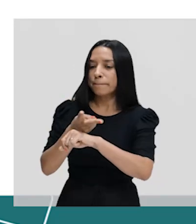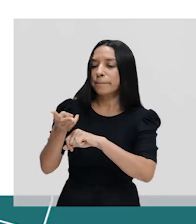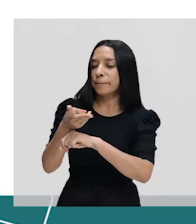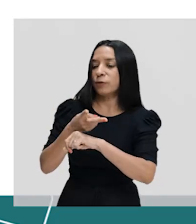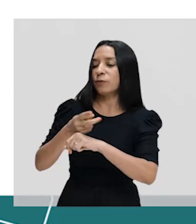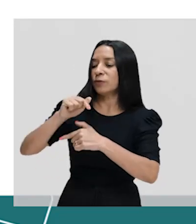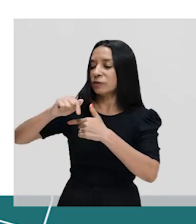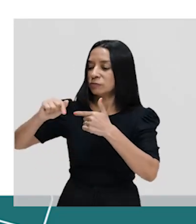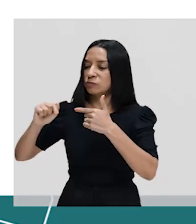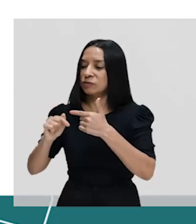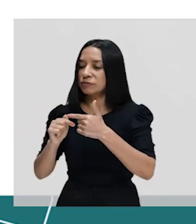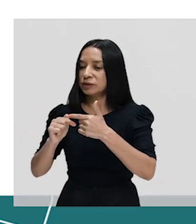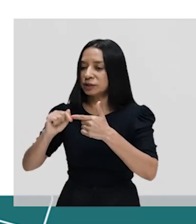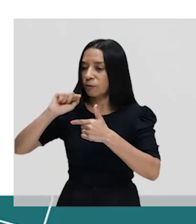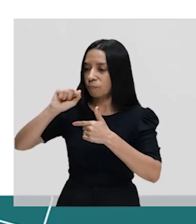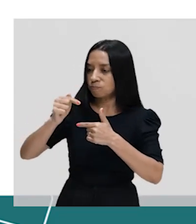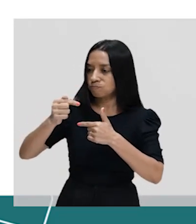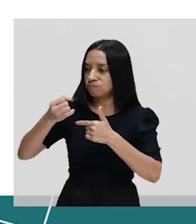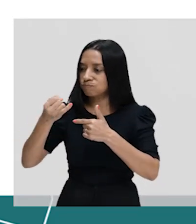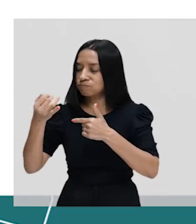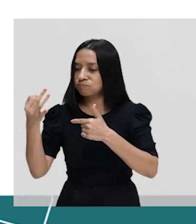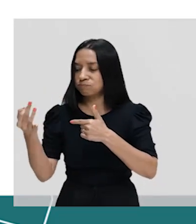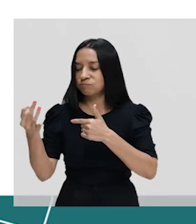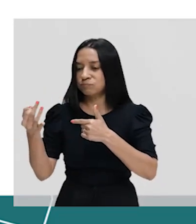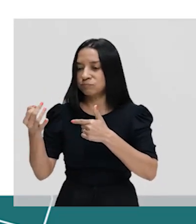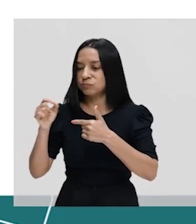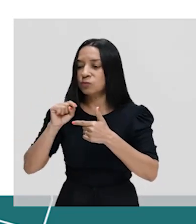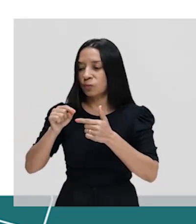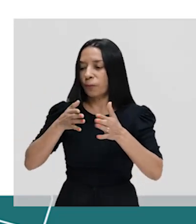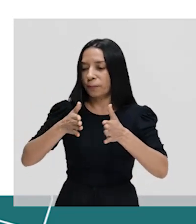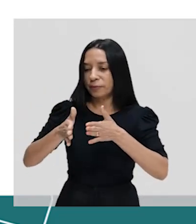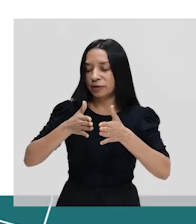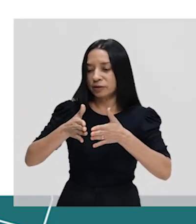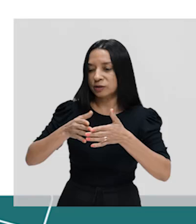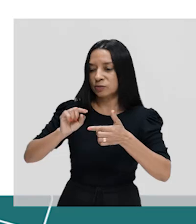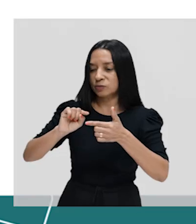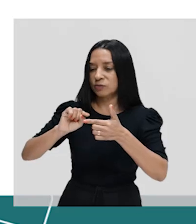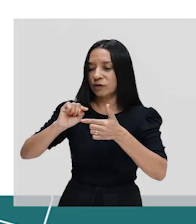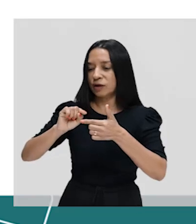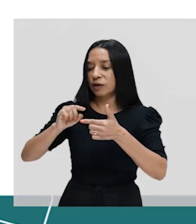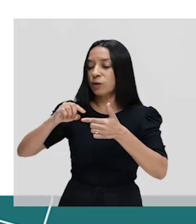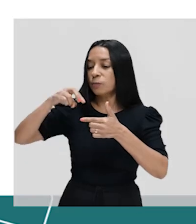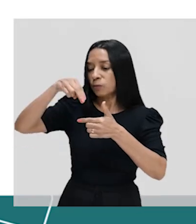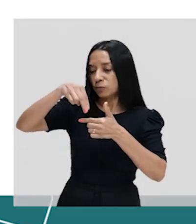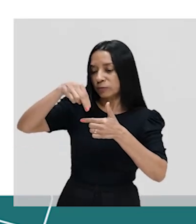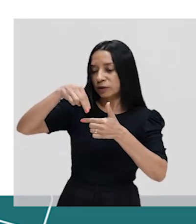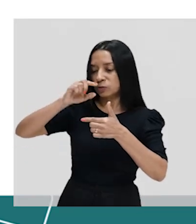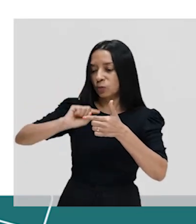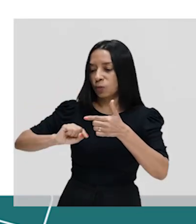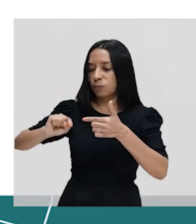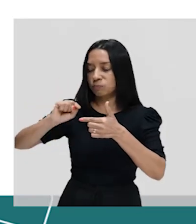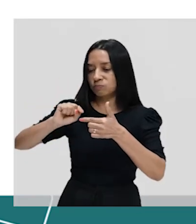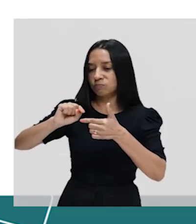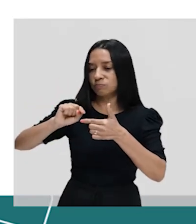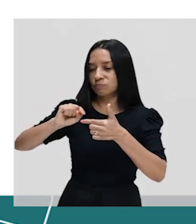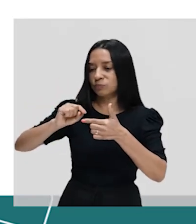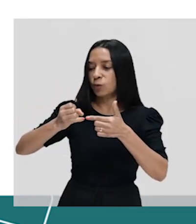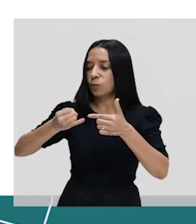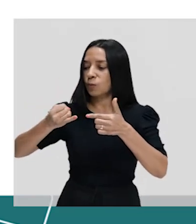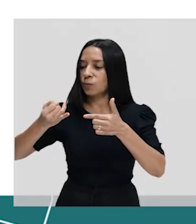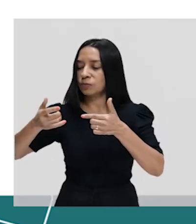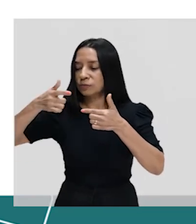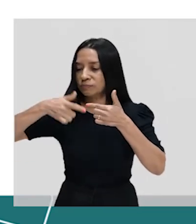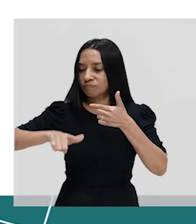chamada fração geratriz, aquele período vai para o numerador e a quantidade de algarismos que se